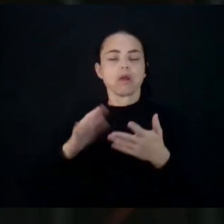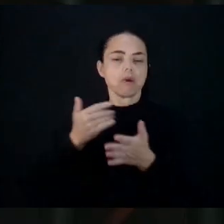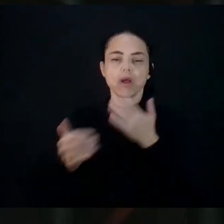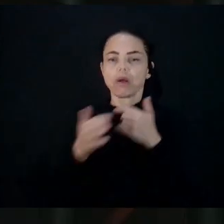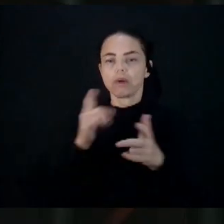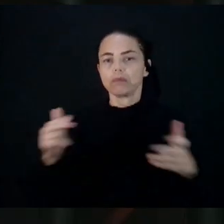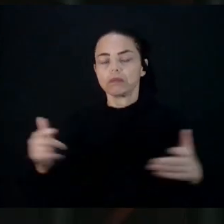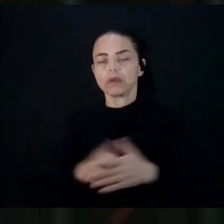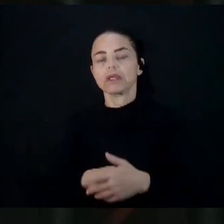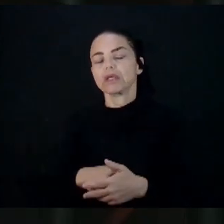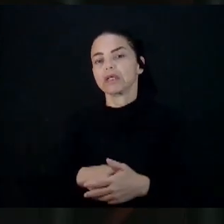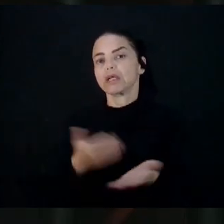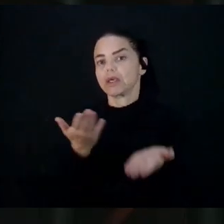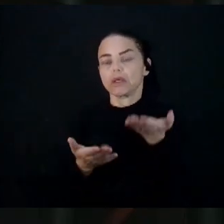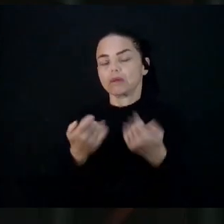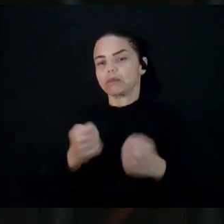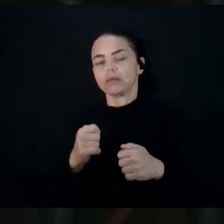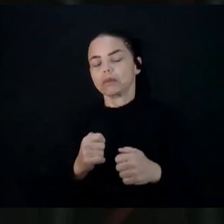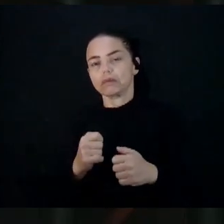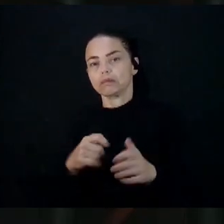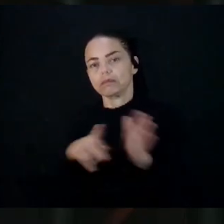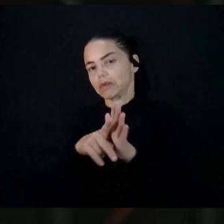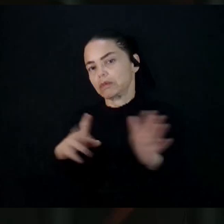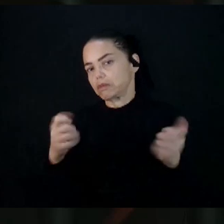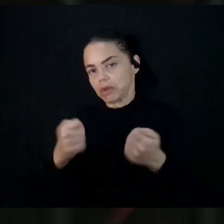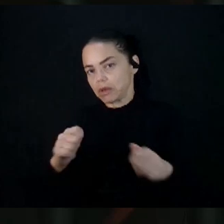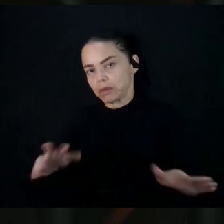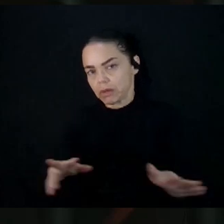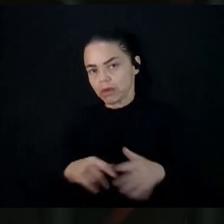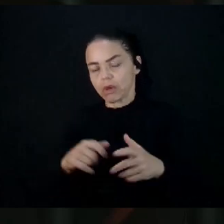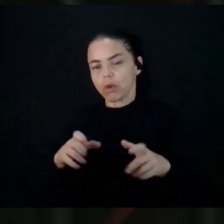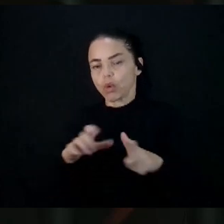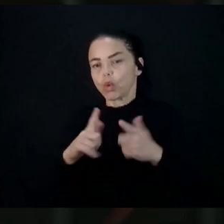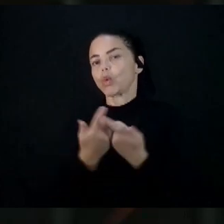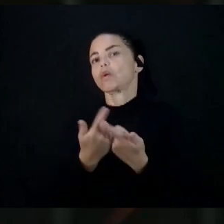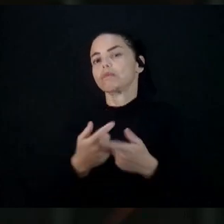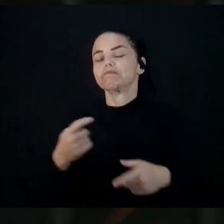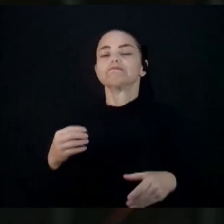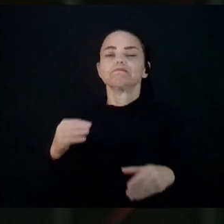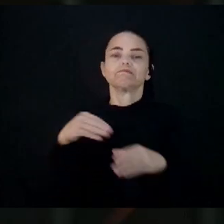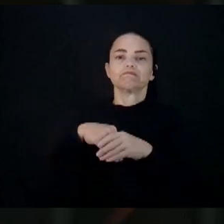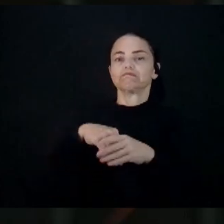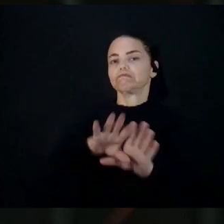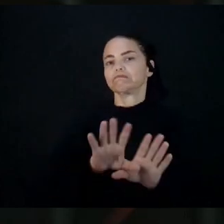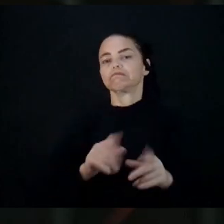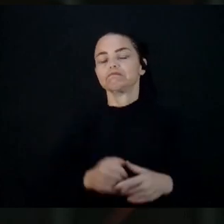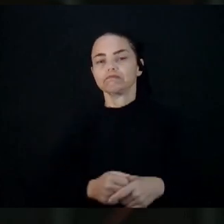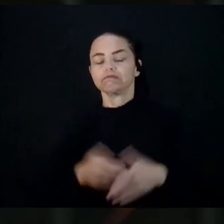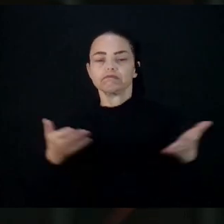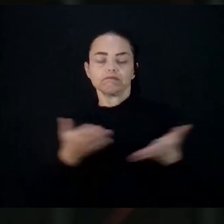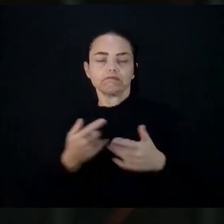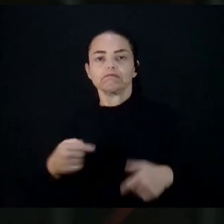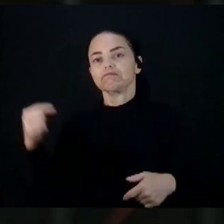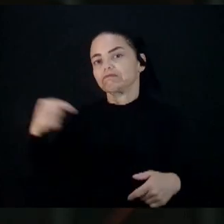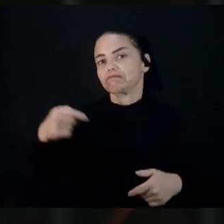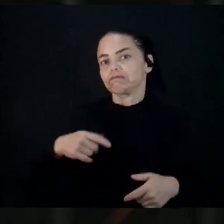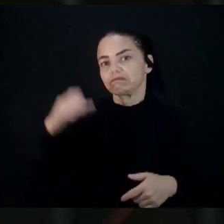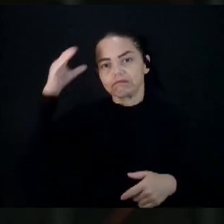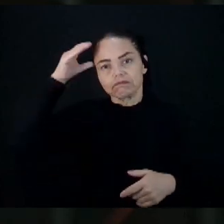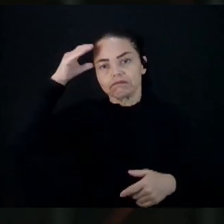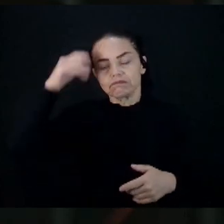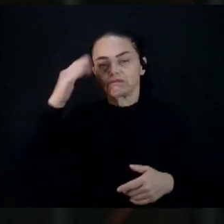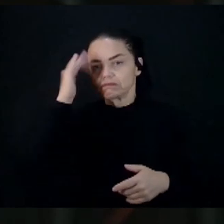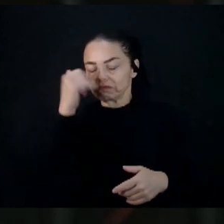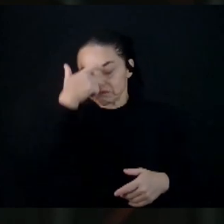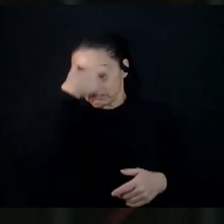você não precisa beber para pertencer, tá bom? Você precisa estar no aqui, no agora e consciente com você, saber quem você